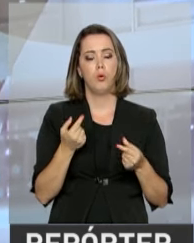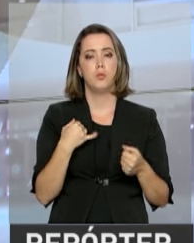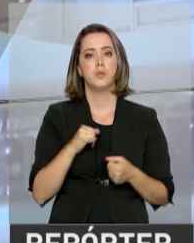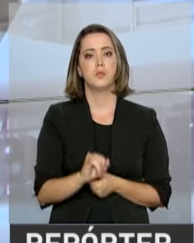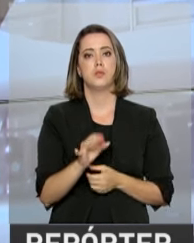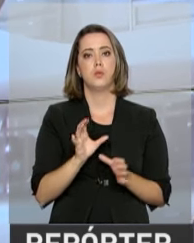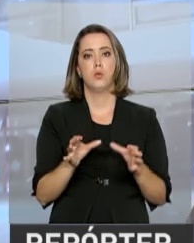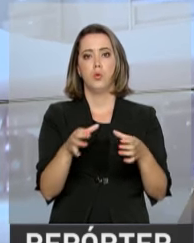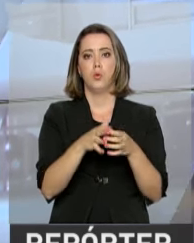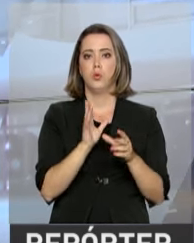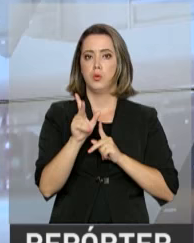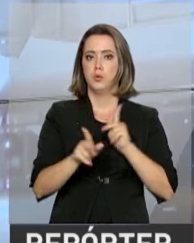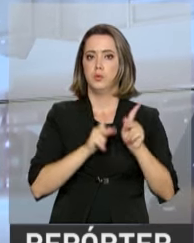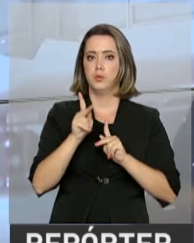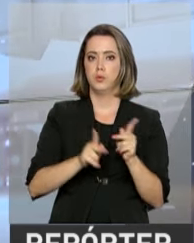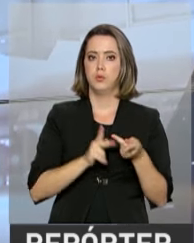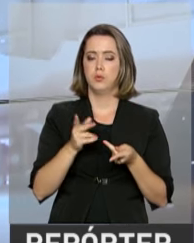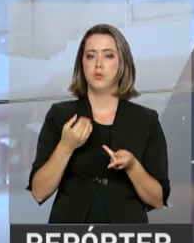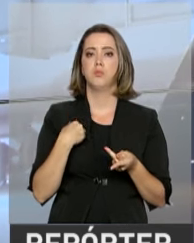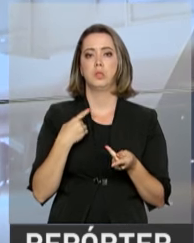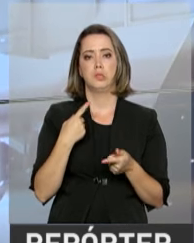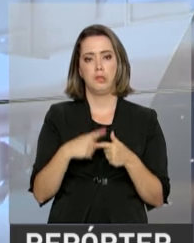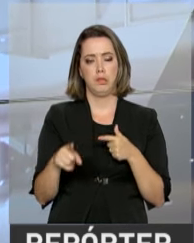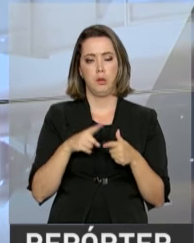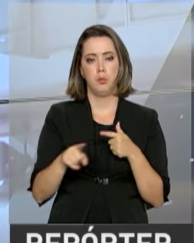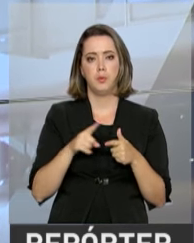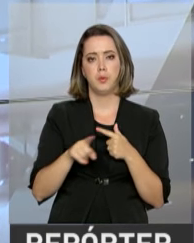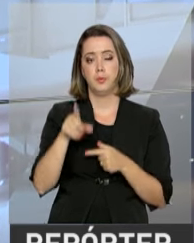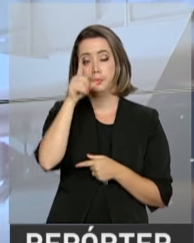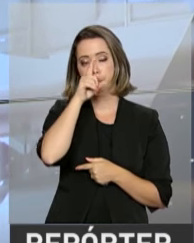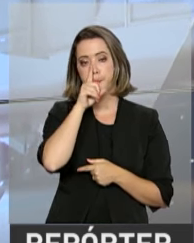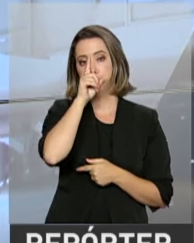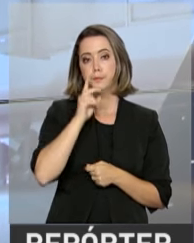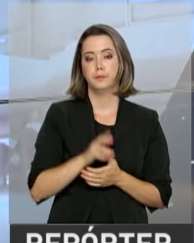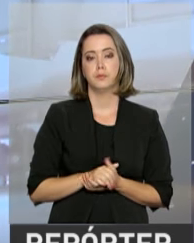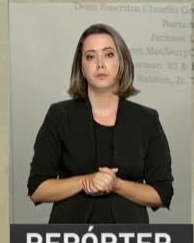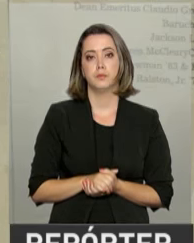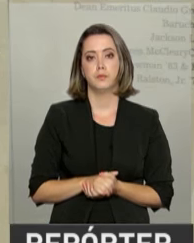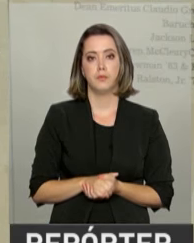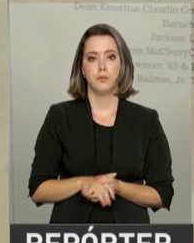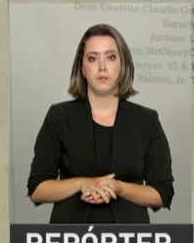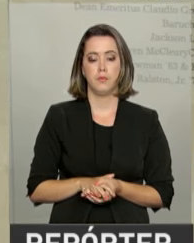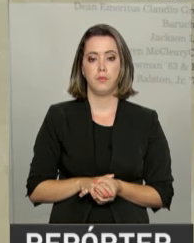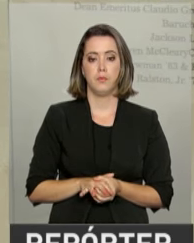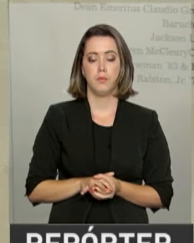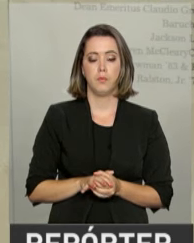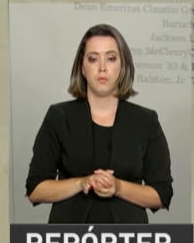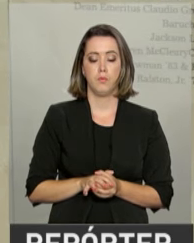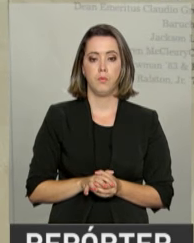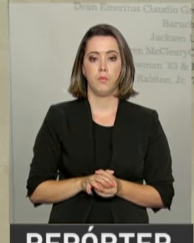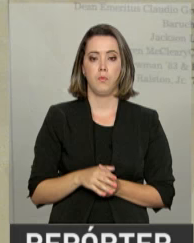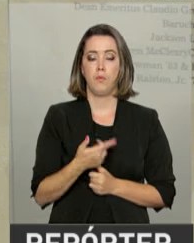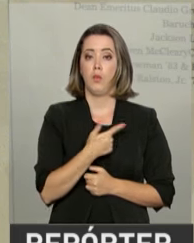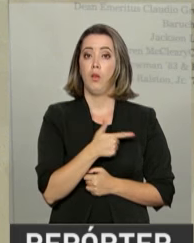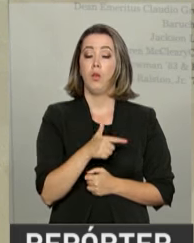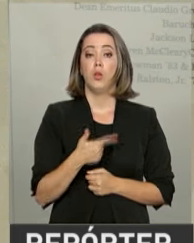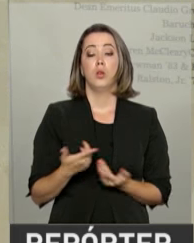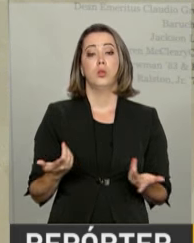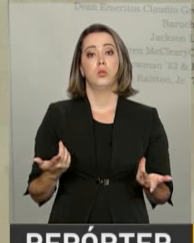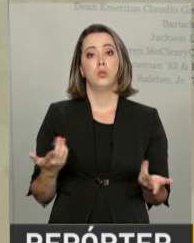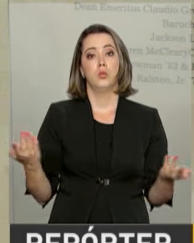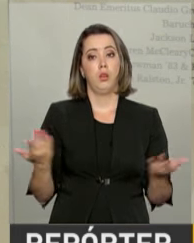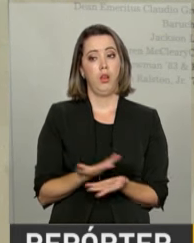caso uma área populosa seja classificada como área de risco. Não haverá, por